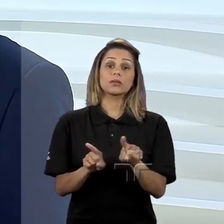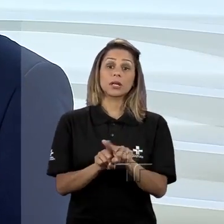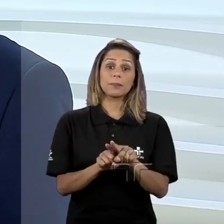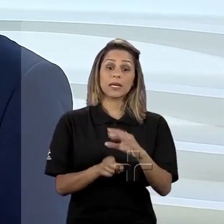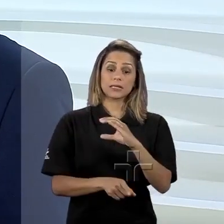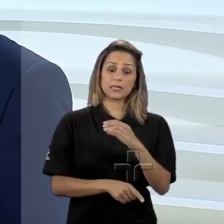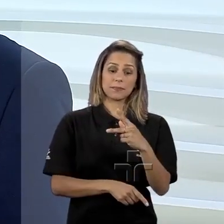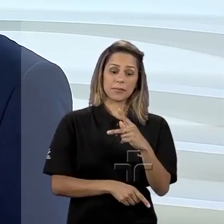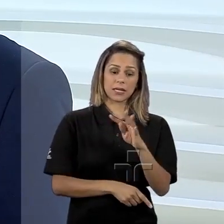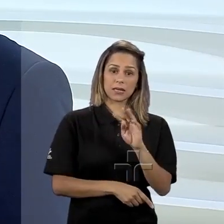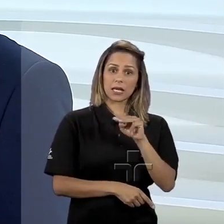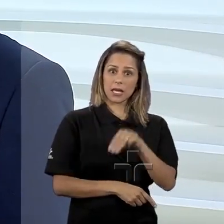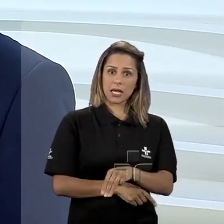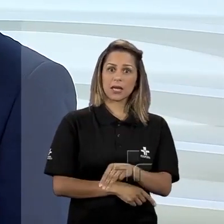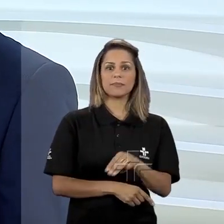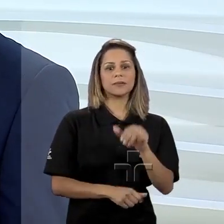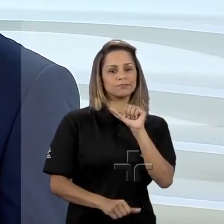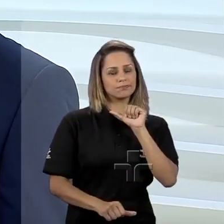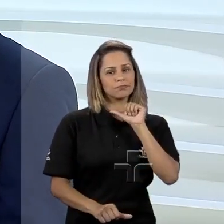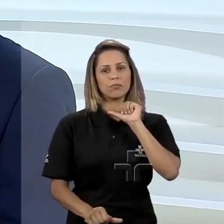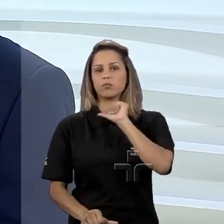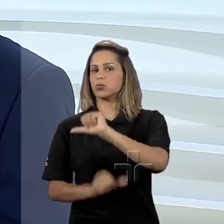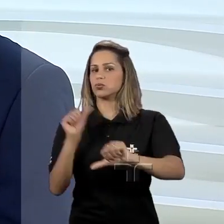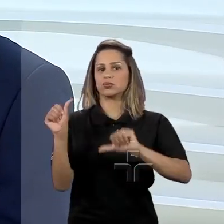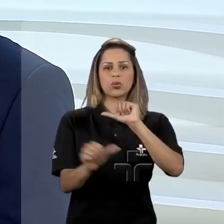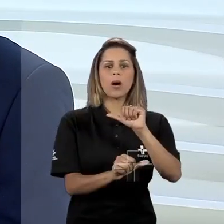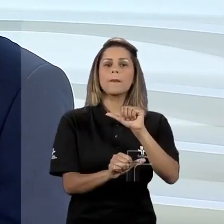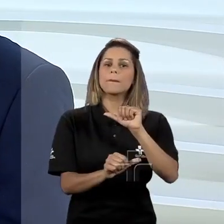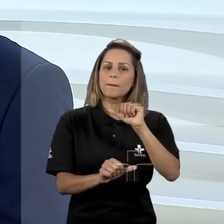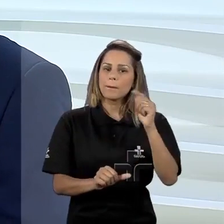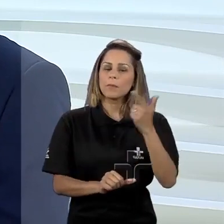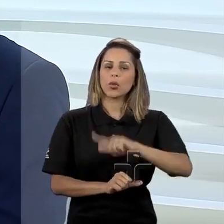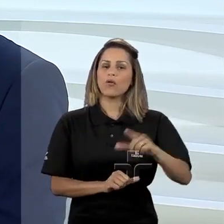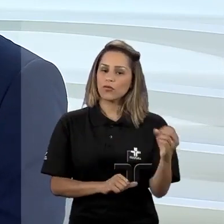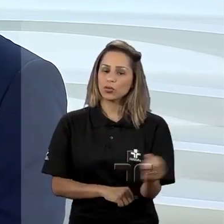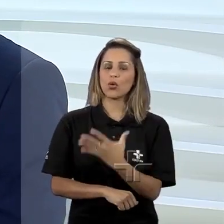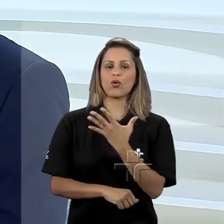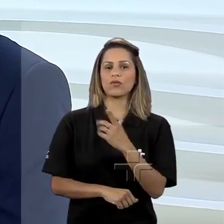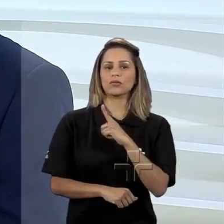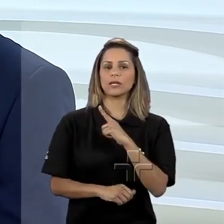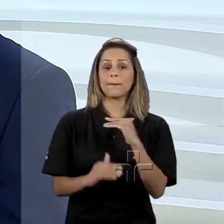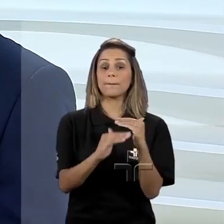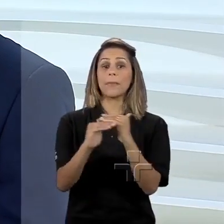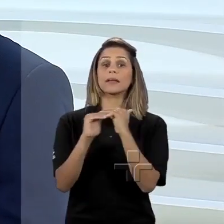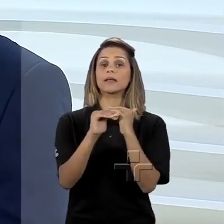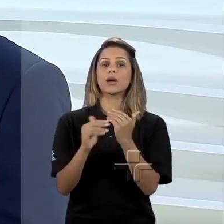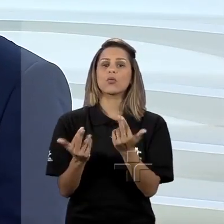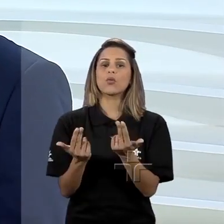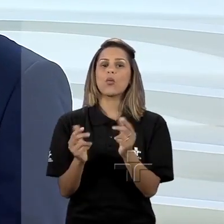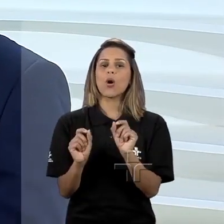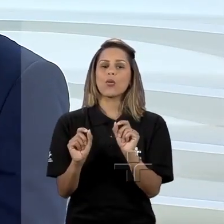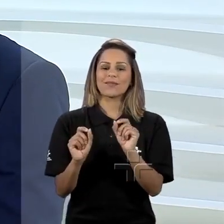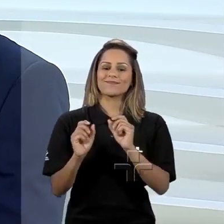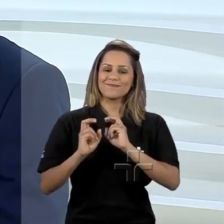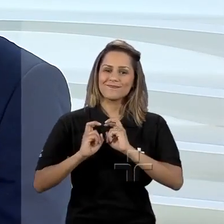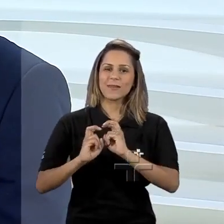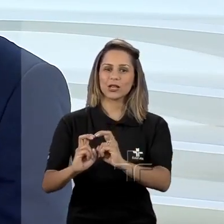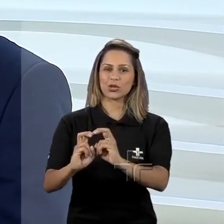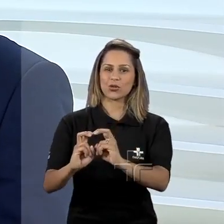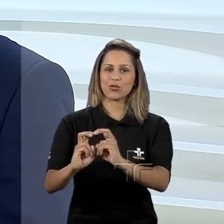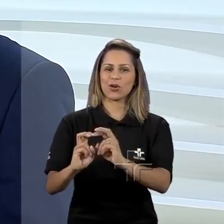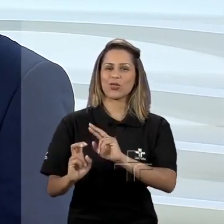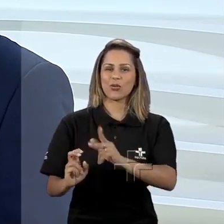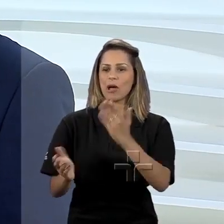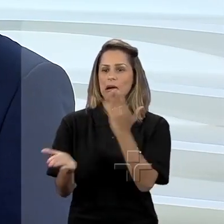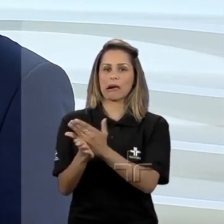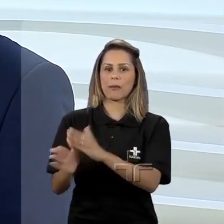nosso objetivo é que a CPTM possa ter o padrão metrô. Não é terminar, não é acabar, não é extinguir, mas integrar.